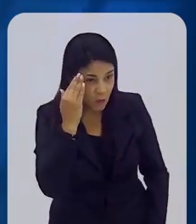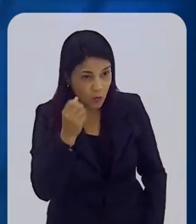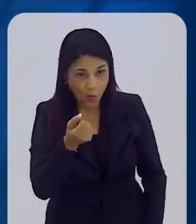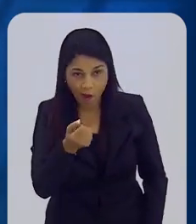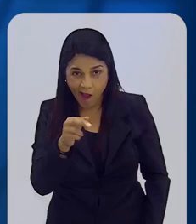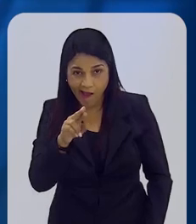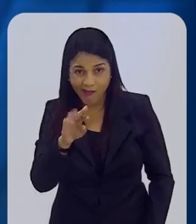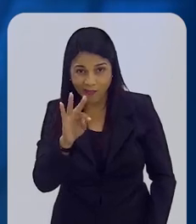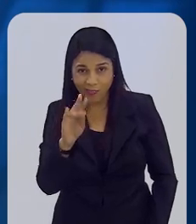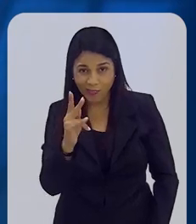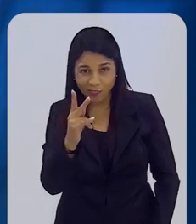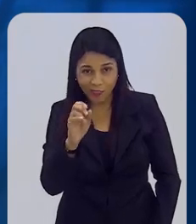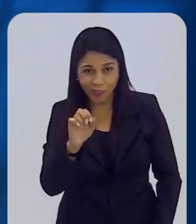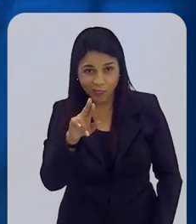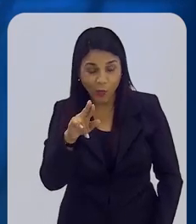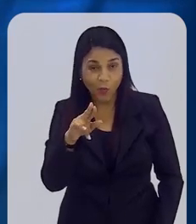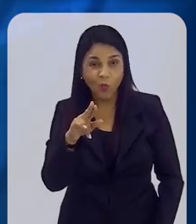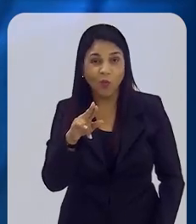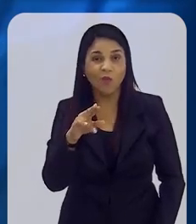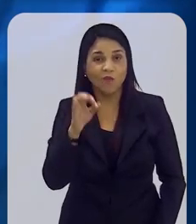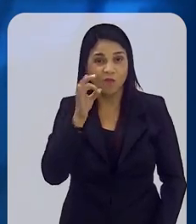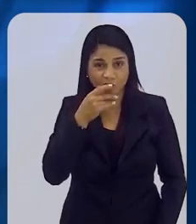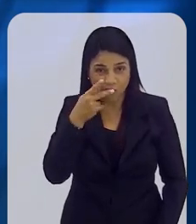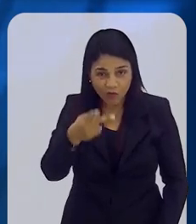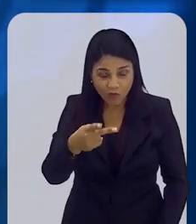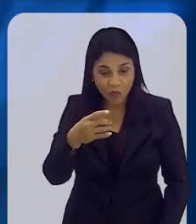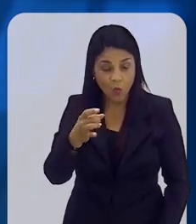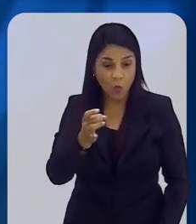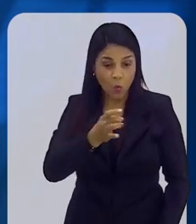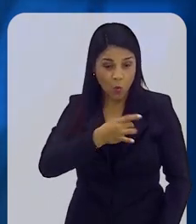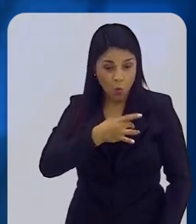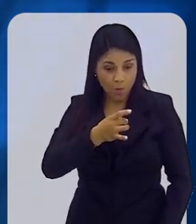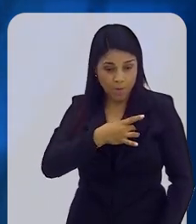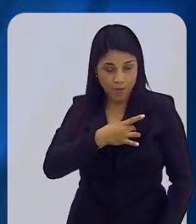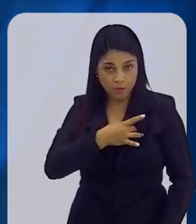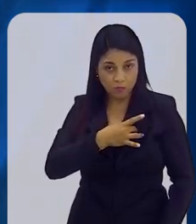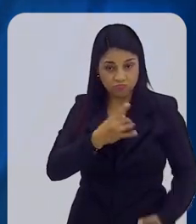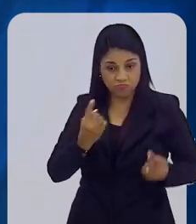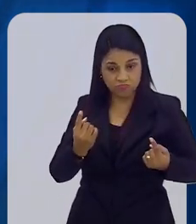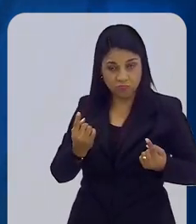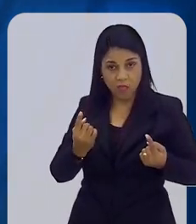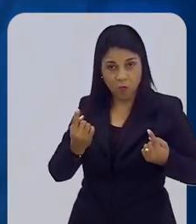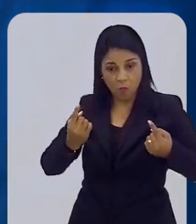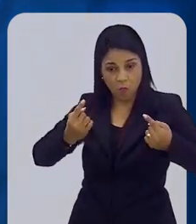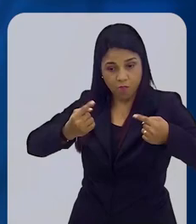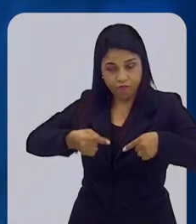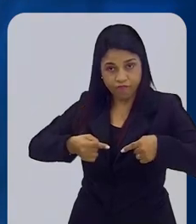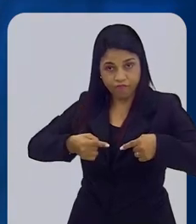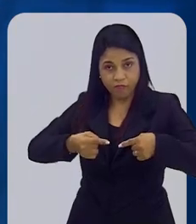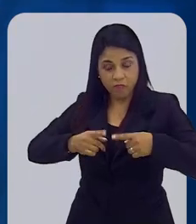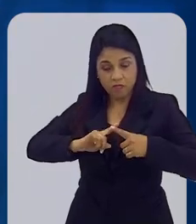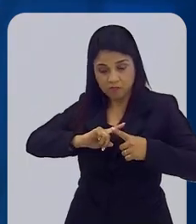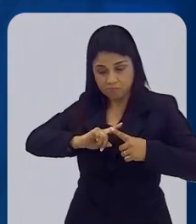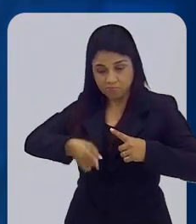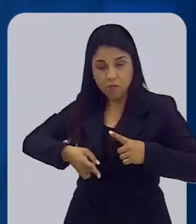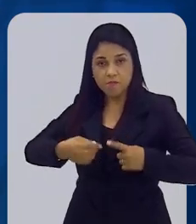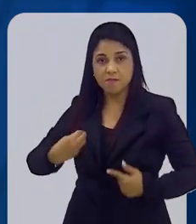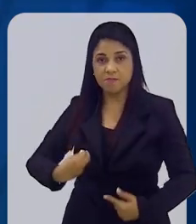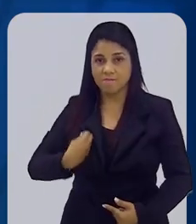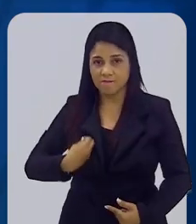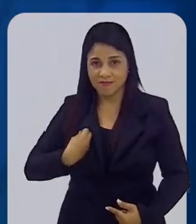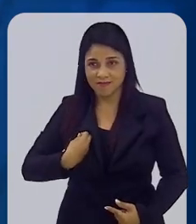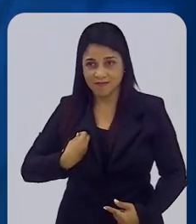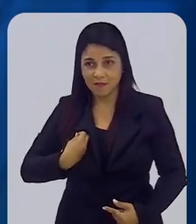Arthur falou? O que não? Me deixou tão feliz? O medo é um adversário que a gente tem que derrubar na vida.